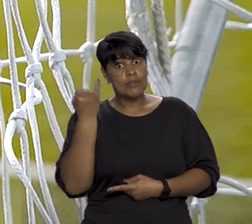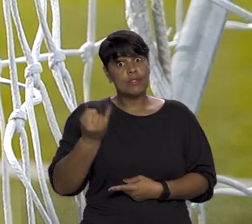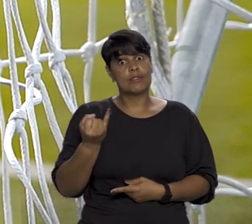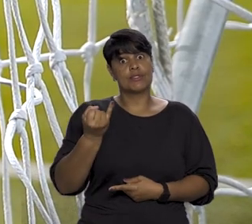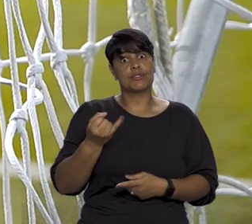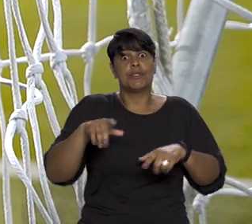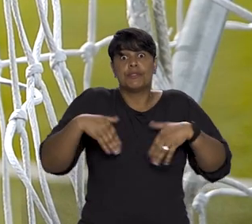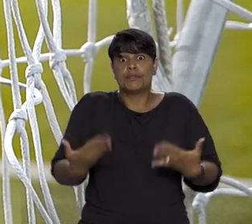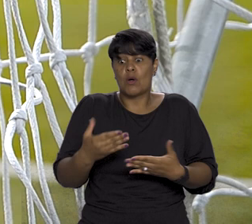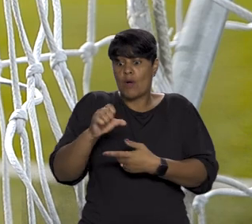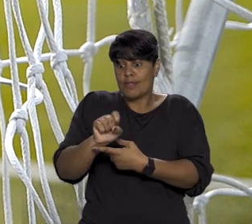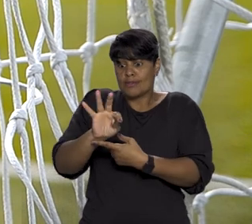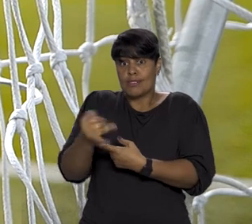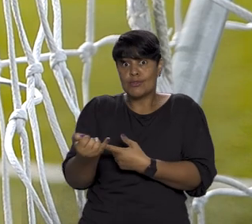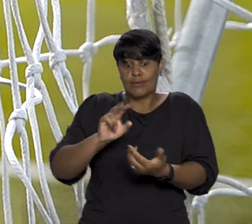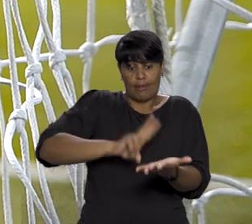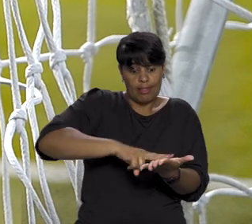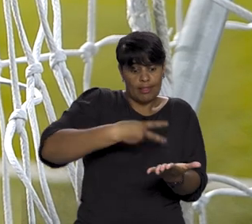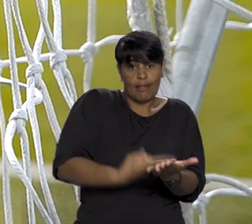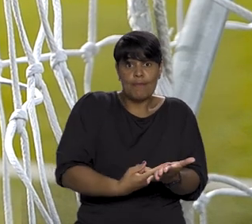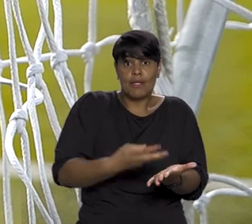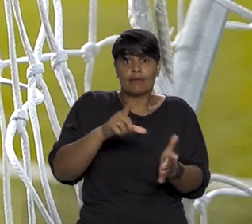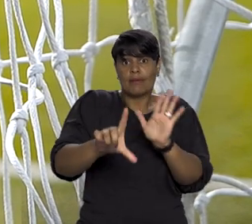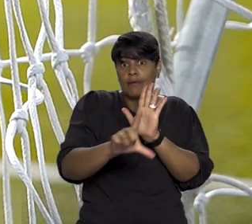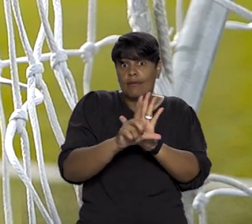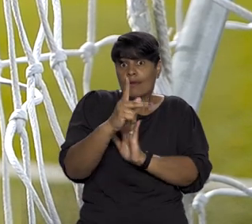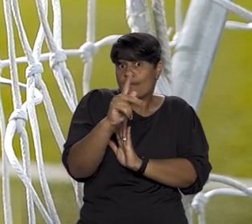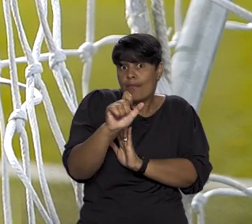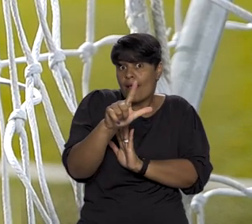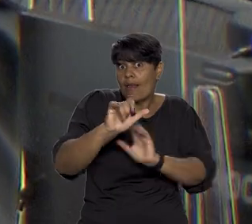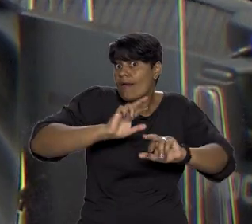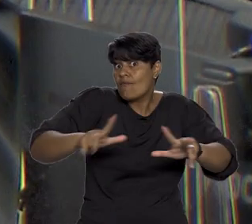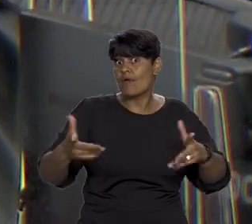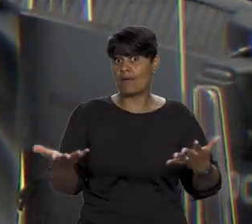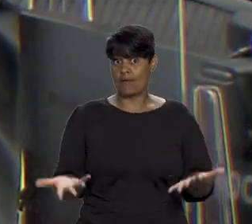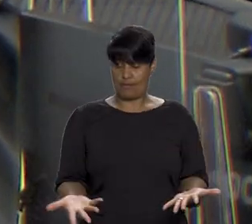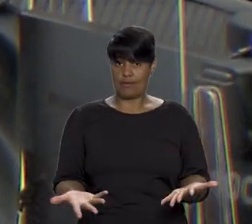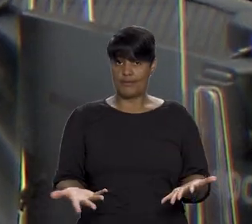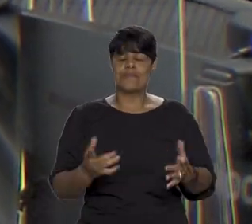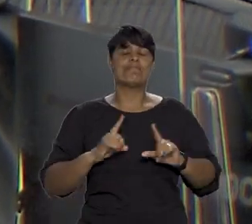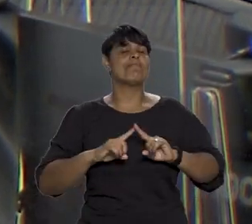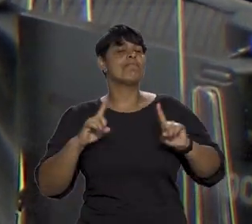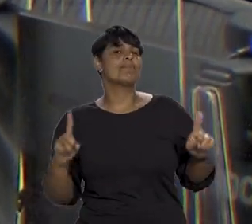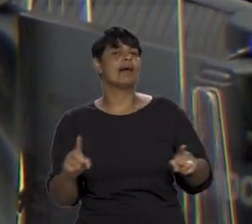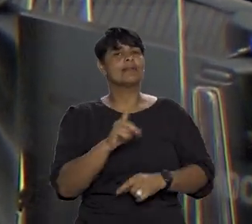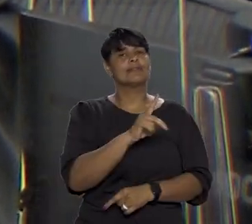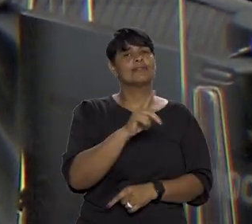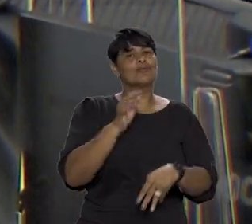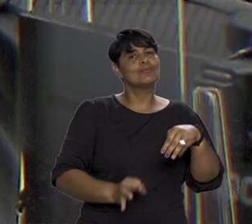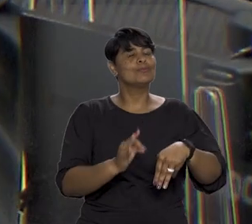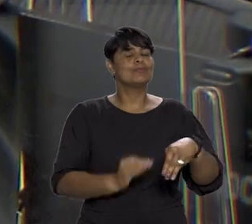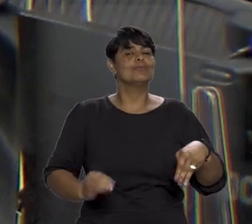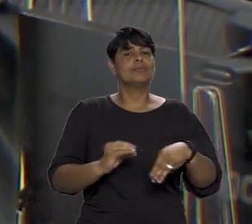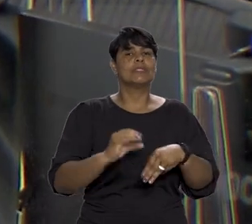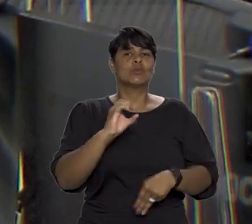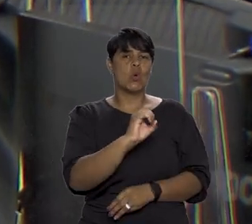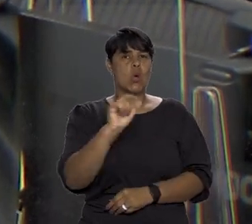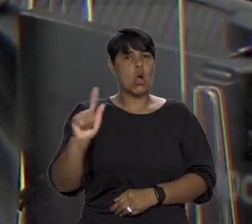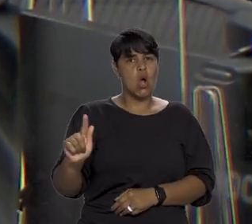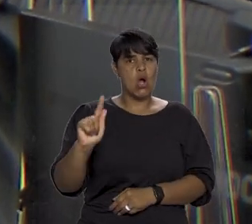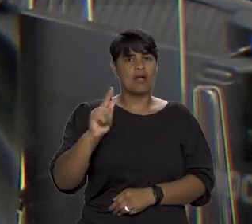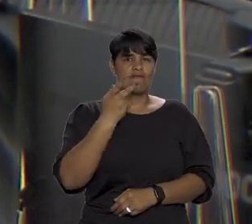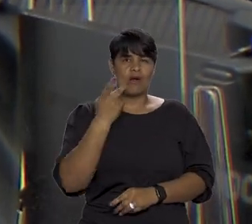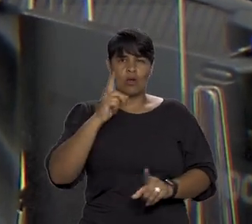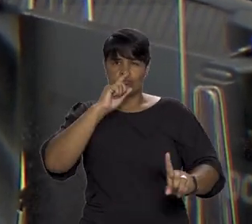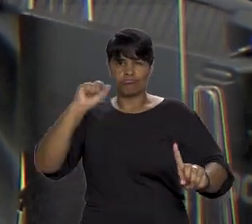dado interpretação a Lei Pelé divergente das normas constitucionais porém o ministro Olga e Fernandes considerou que eventual